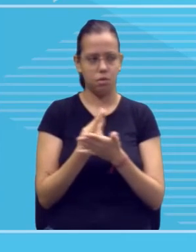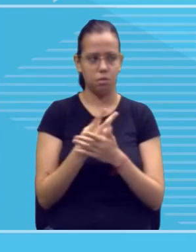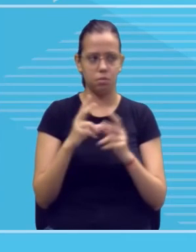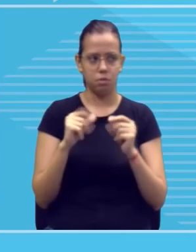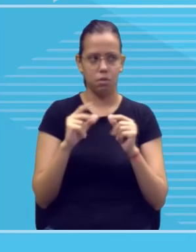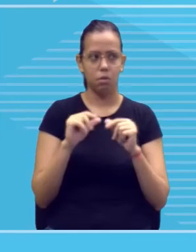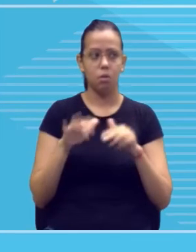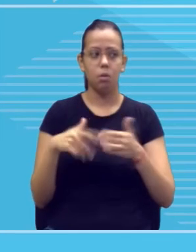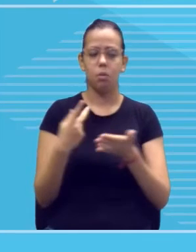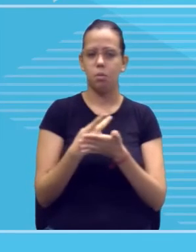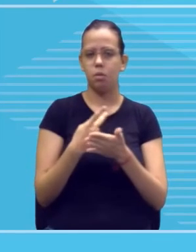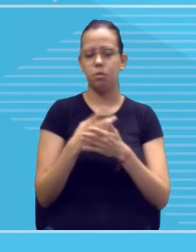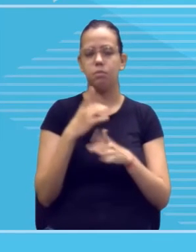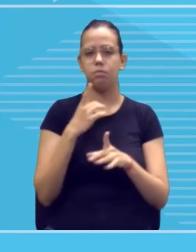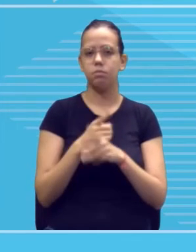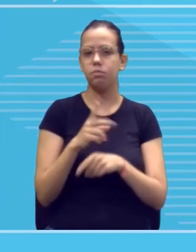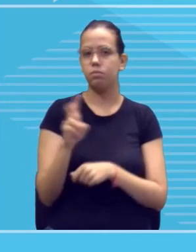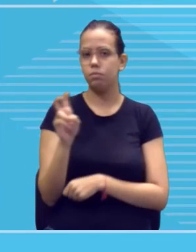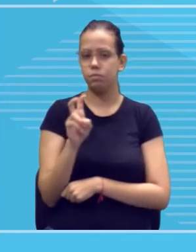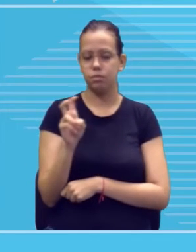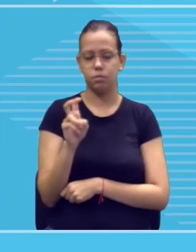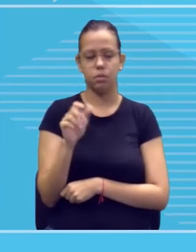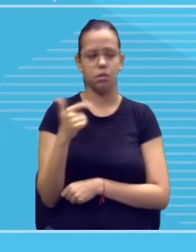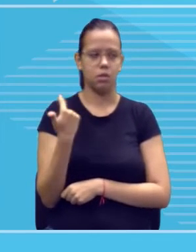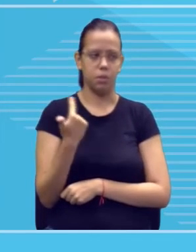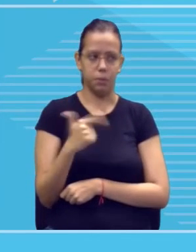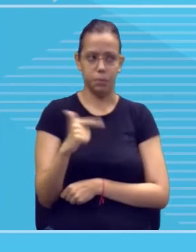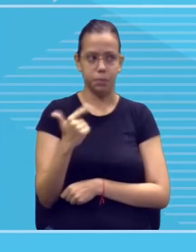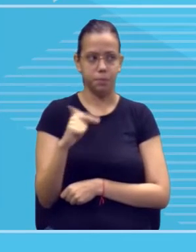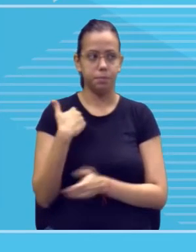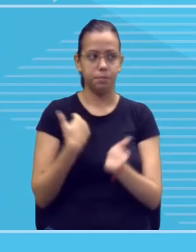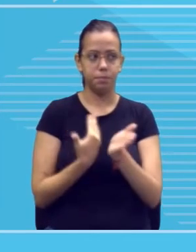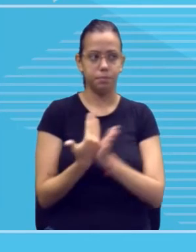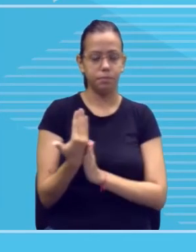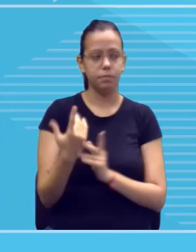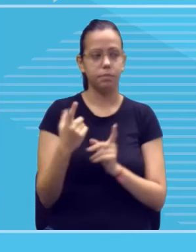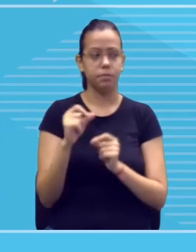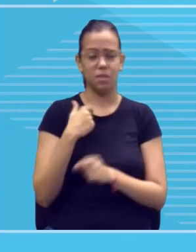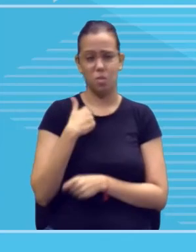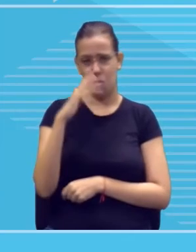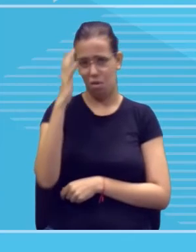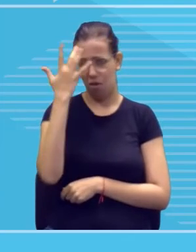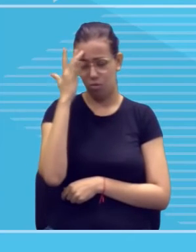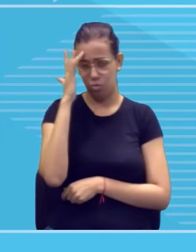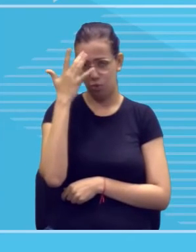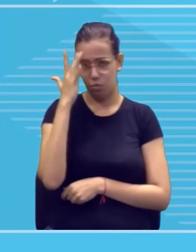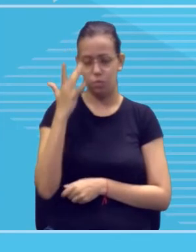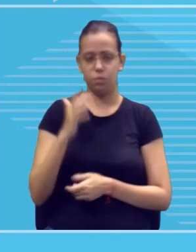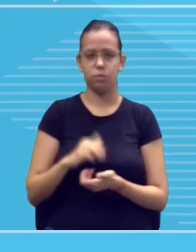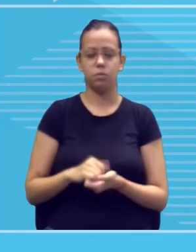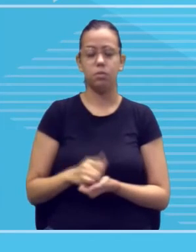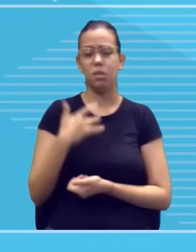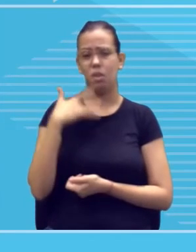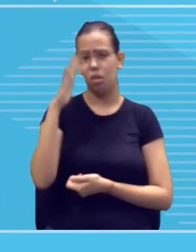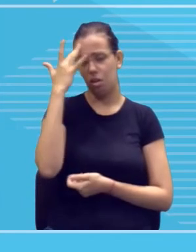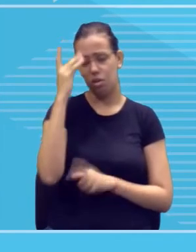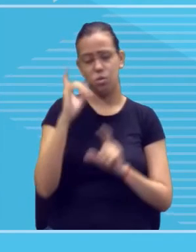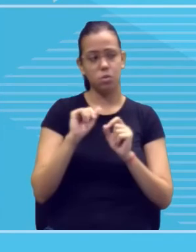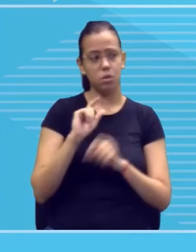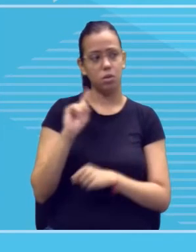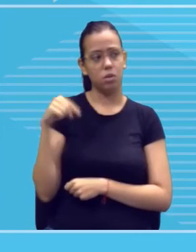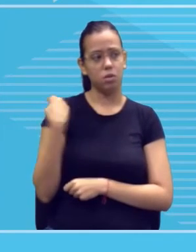é o erro que você consegue encontrar o número 5 não tem eu começo aqui ó com eu acho eu acho que